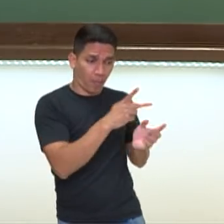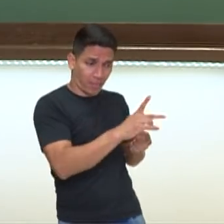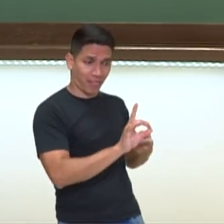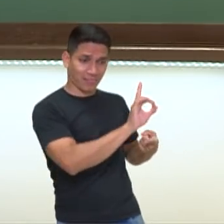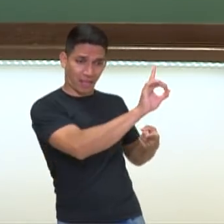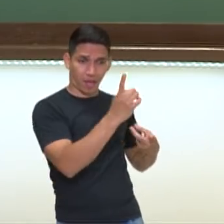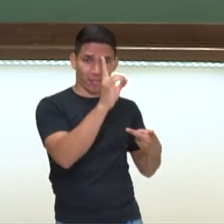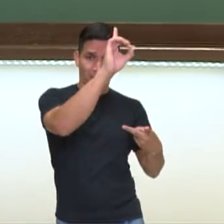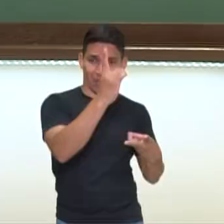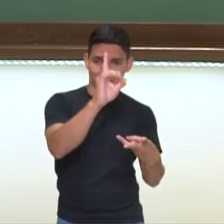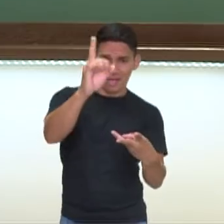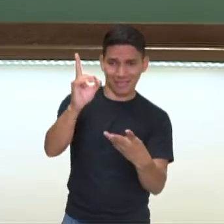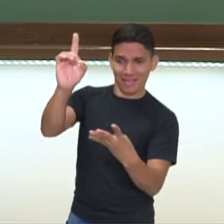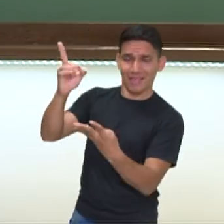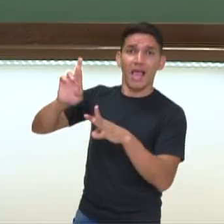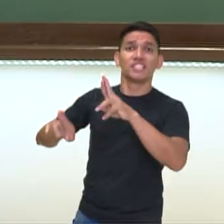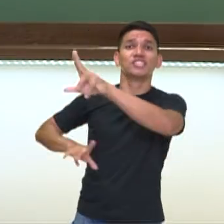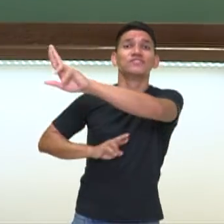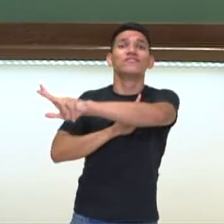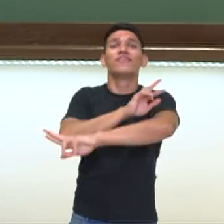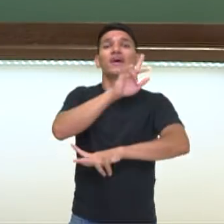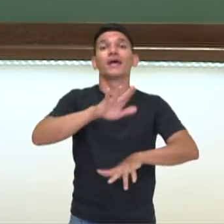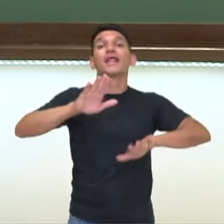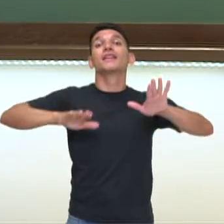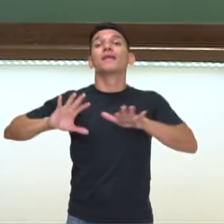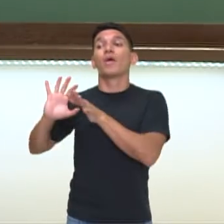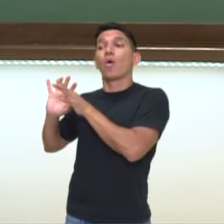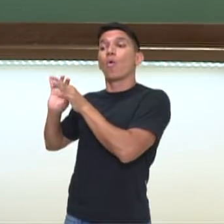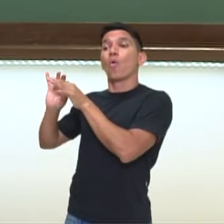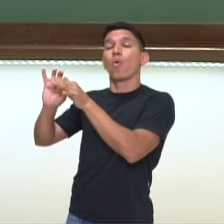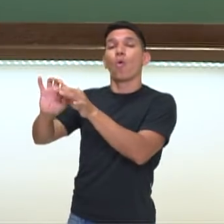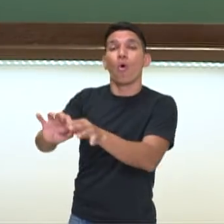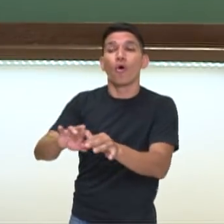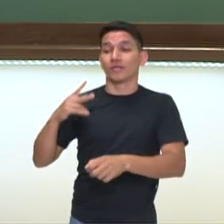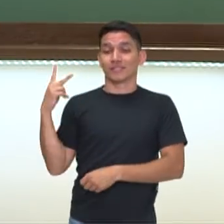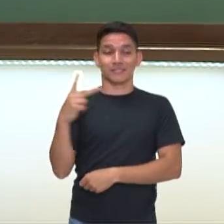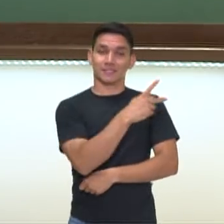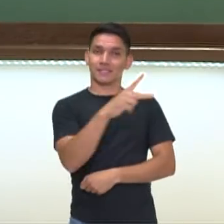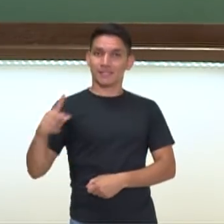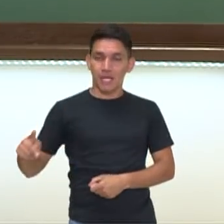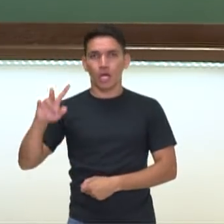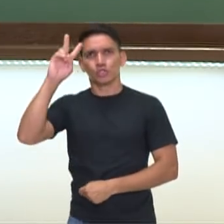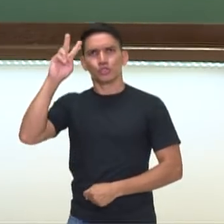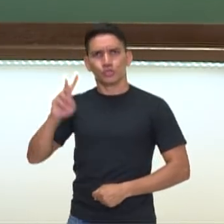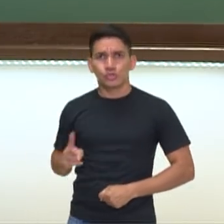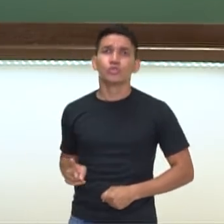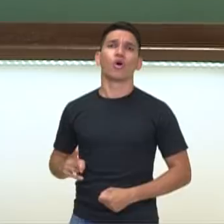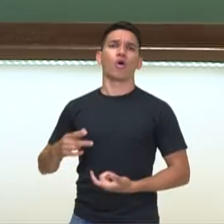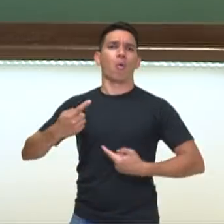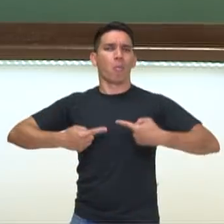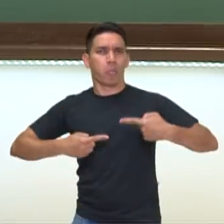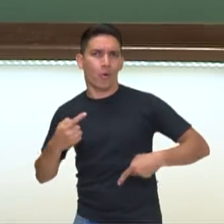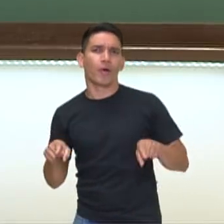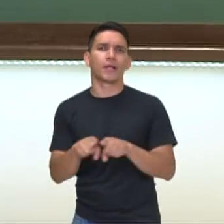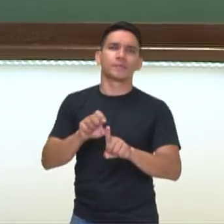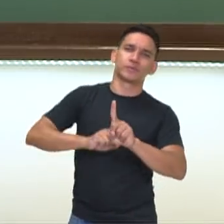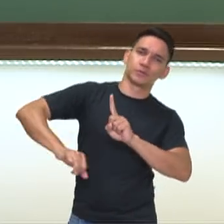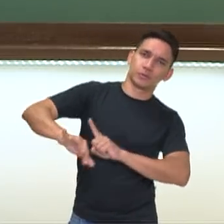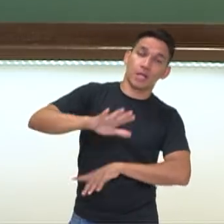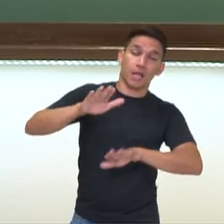sua religiosidade, de acordo com o contexto histórico, político e social em que estão